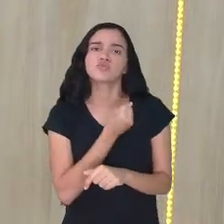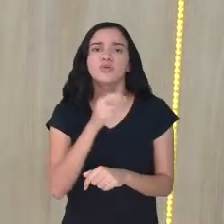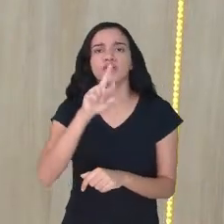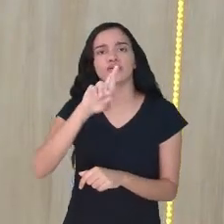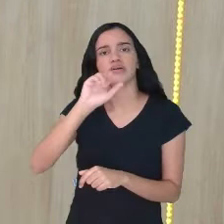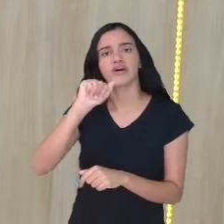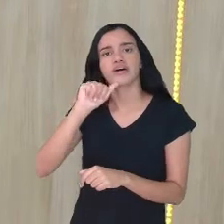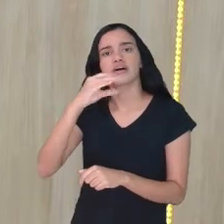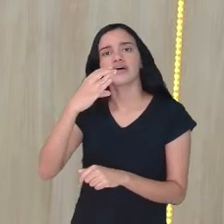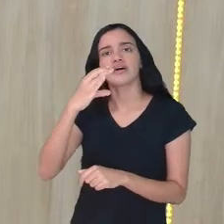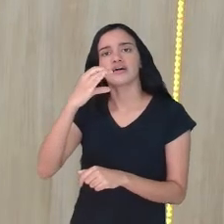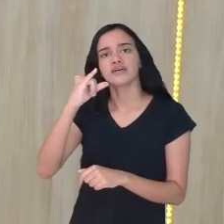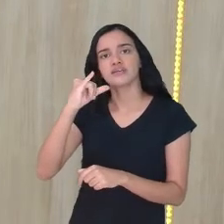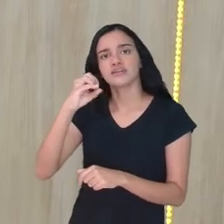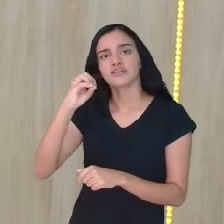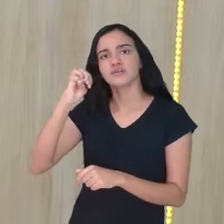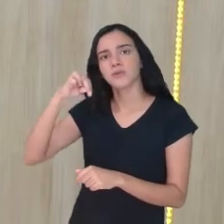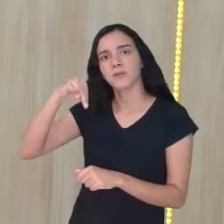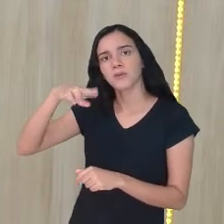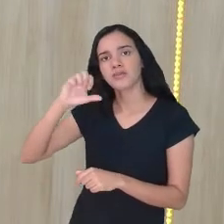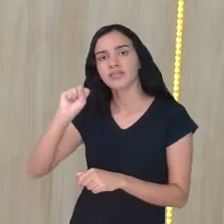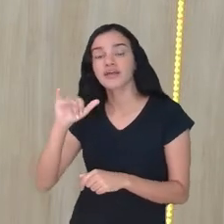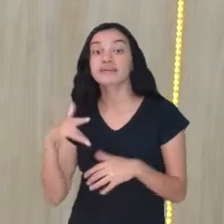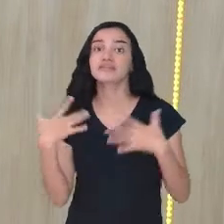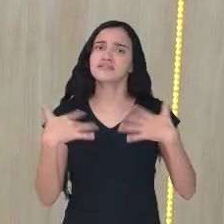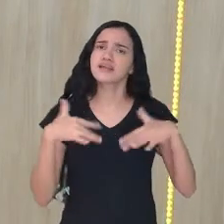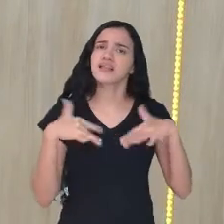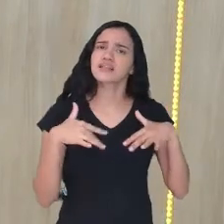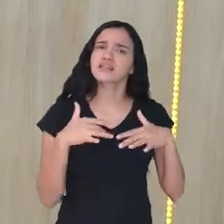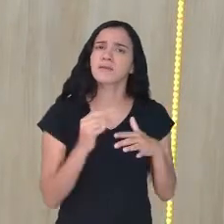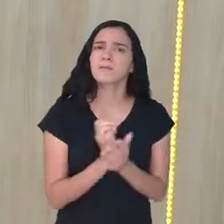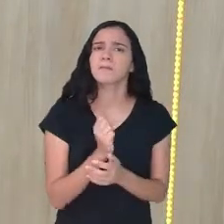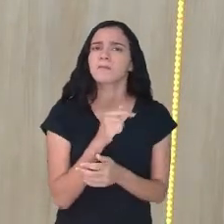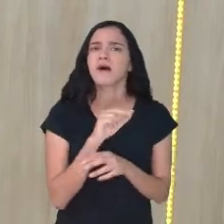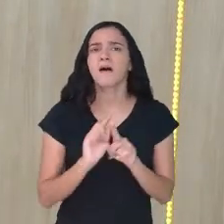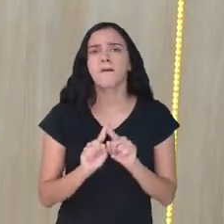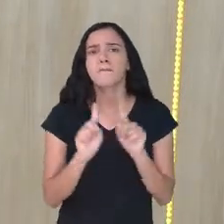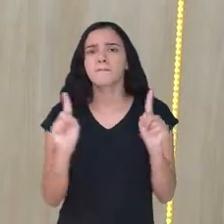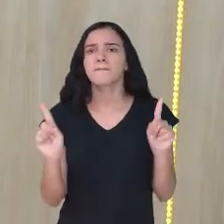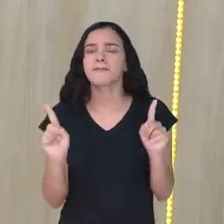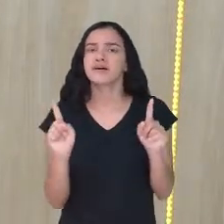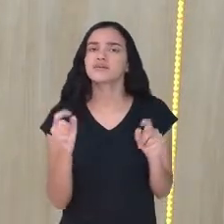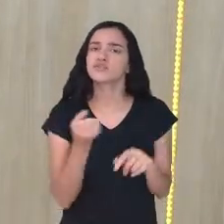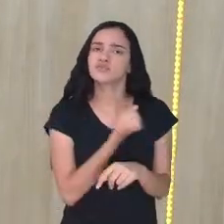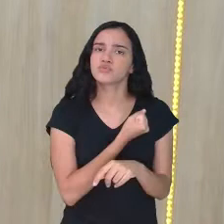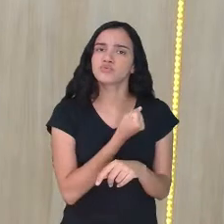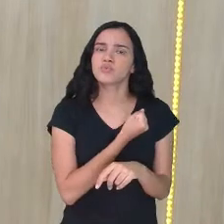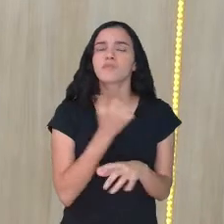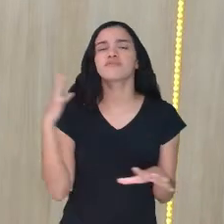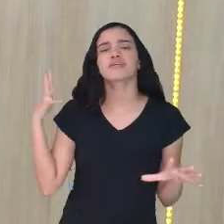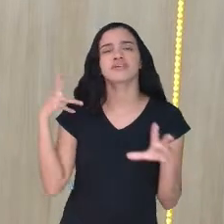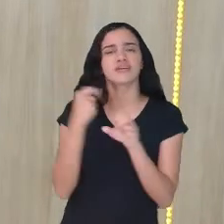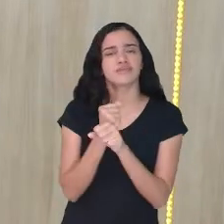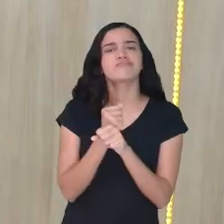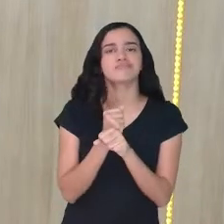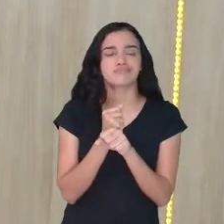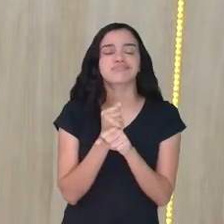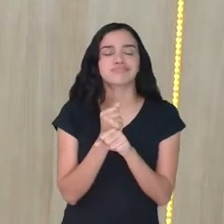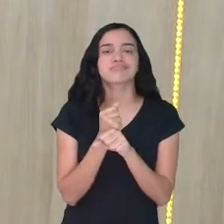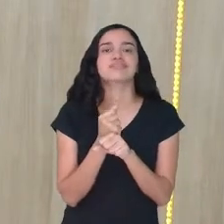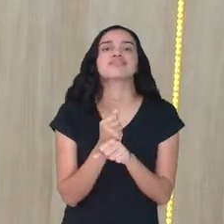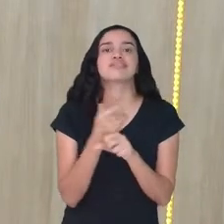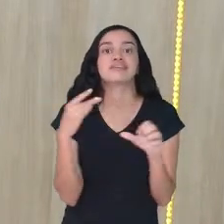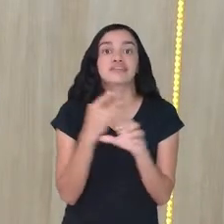professora, nem colocou os números inteiros. Espera aí, que vai começar os slides de Pedro, vai fazer uma revisão de números inteiros